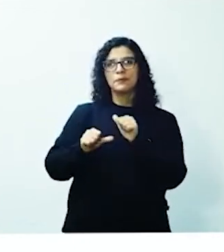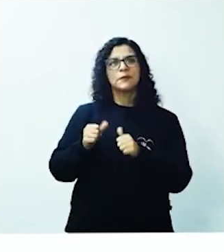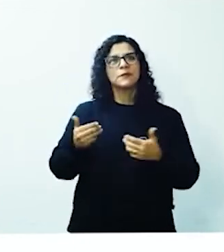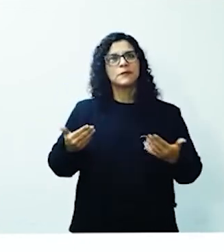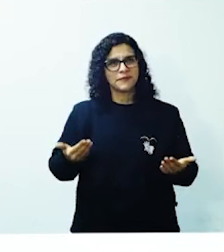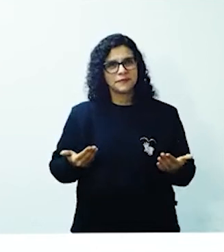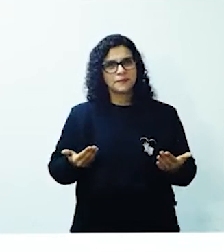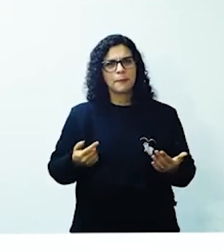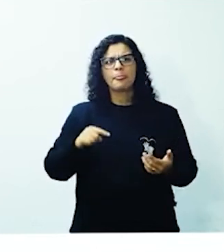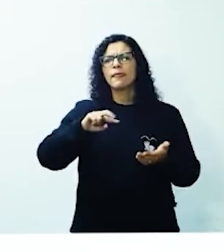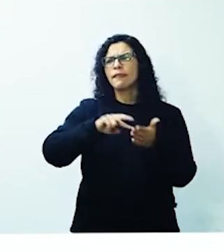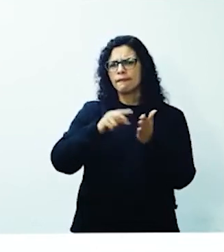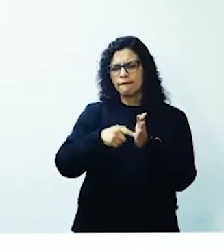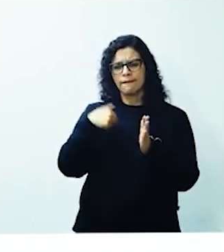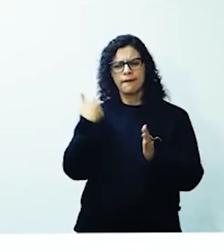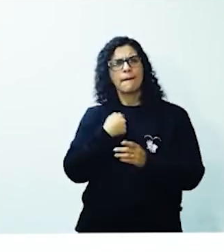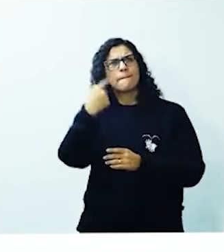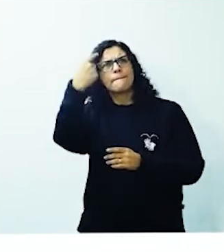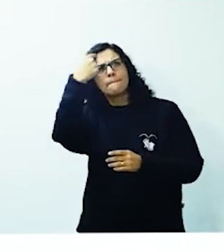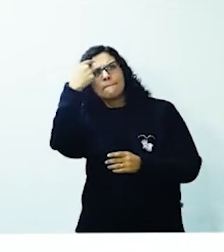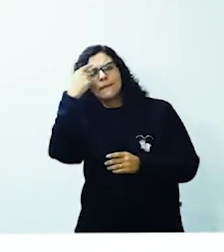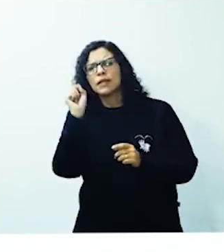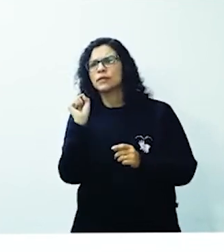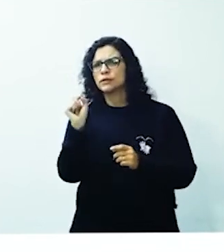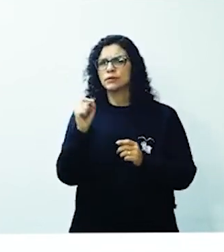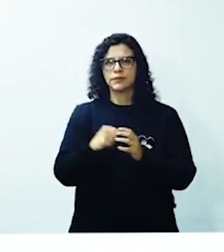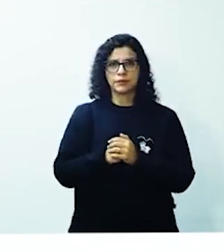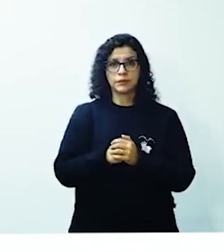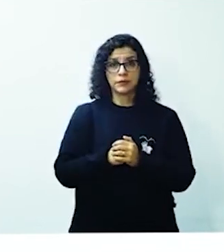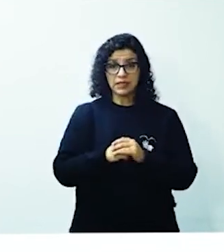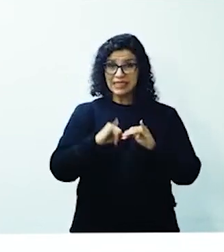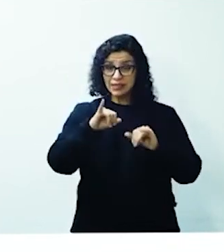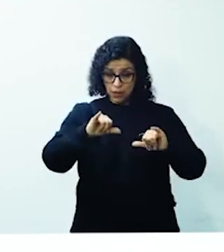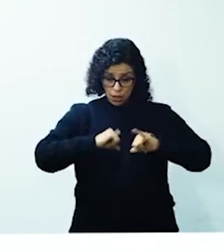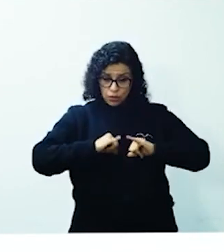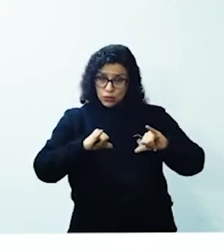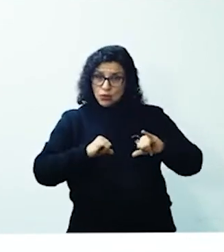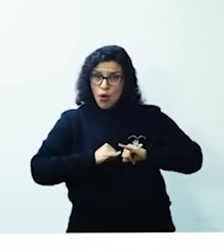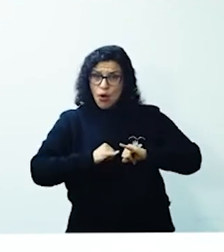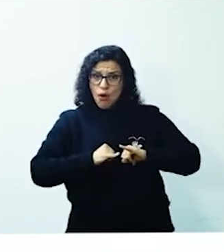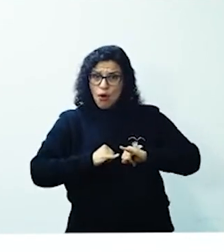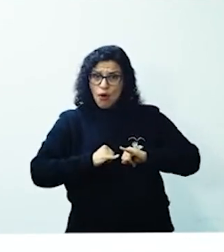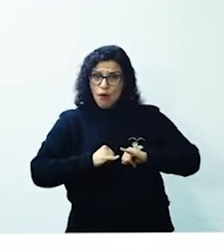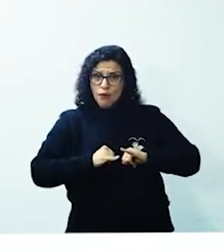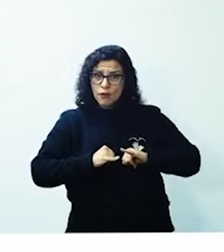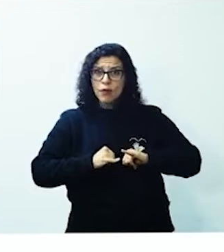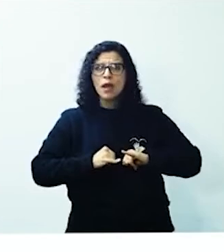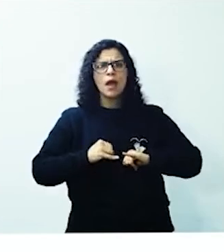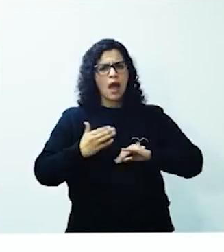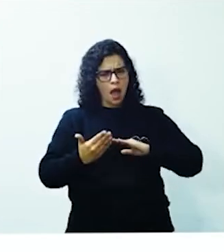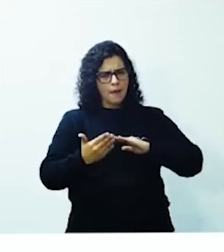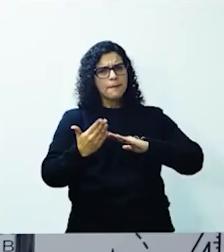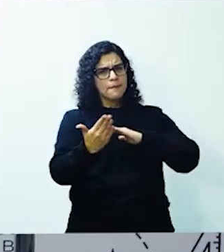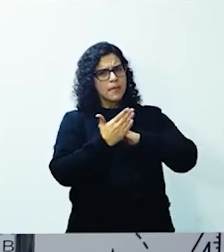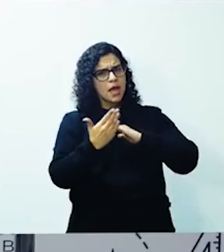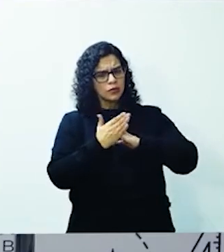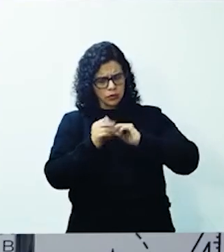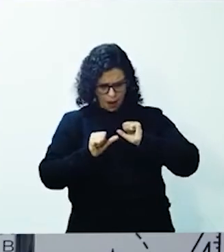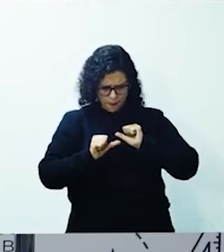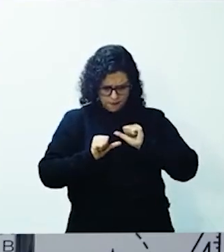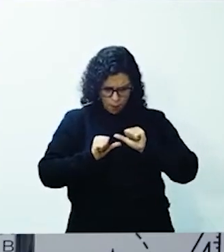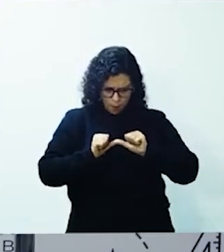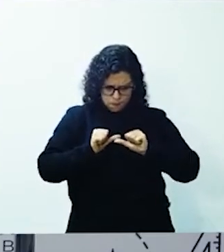traz essa reflexão para que a gente vá pensando, né, que o sofrimento sim pode nos fazer o quê? Pode nos